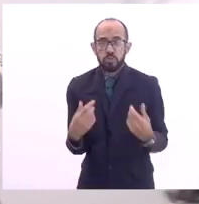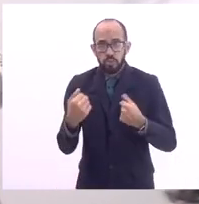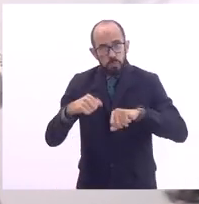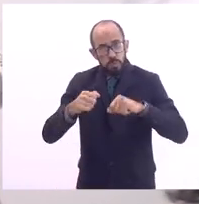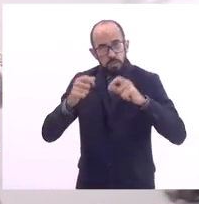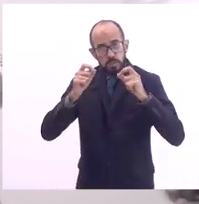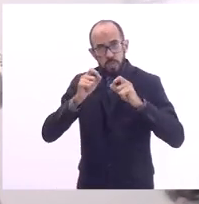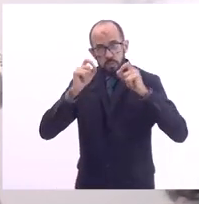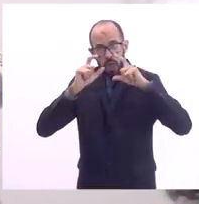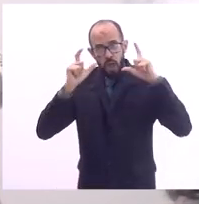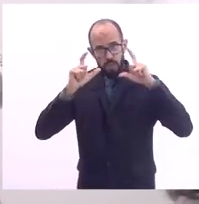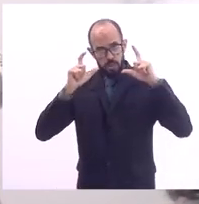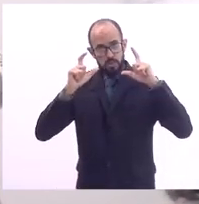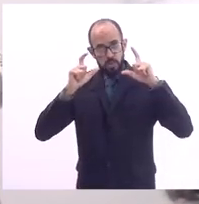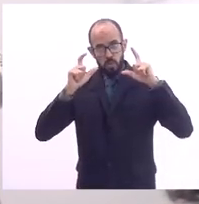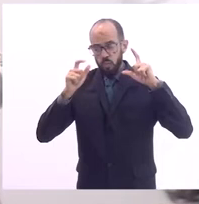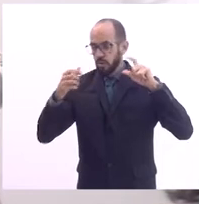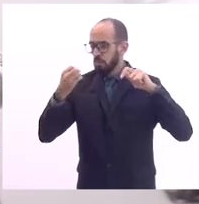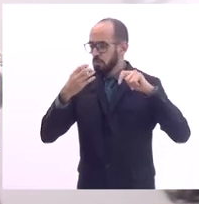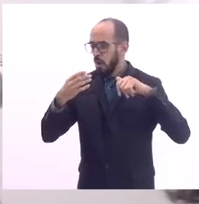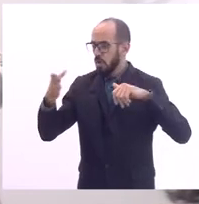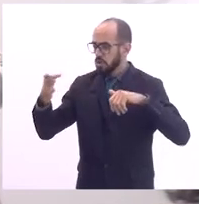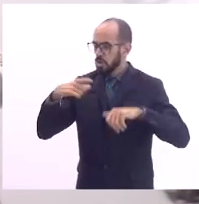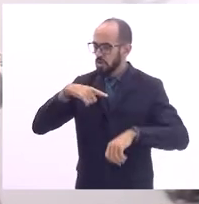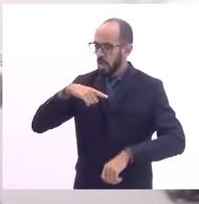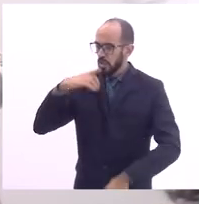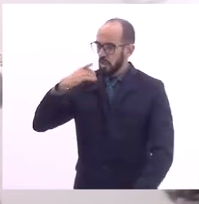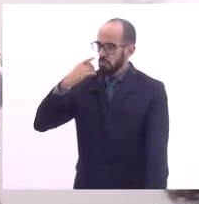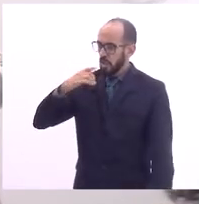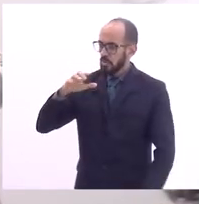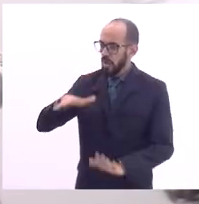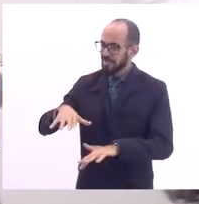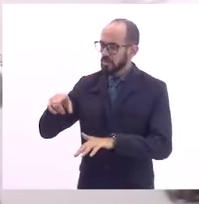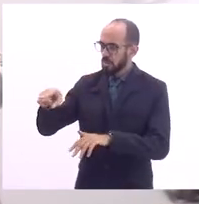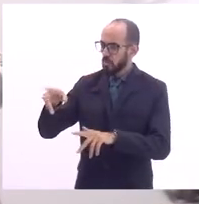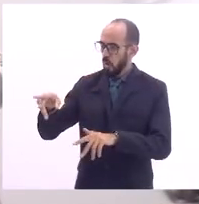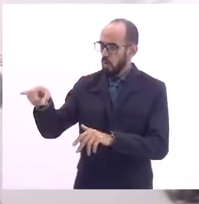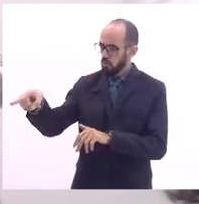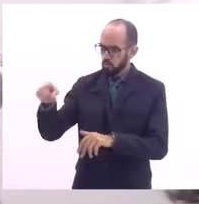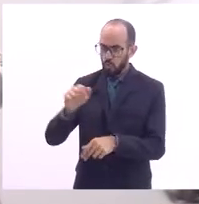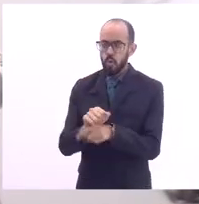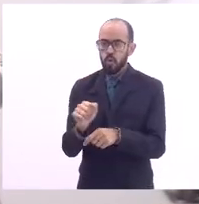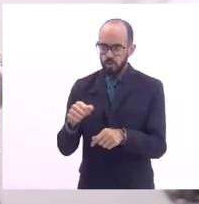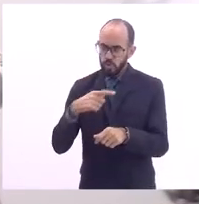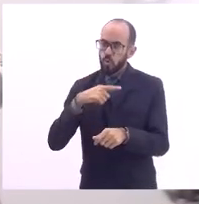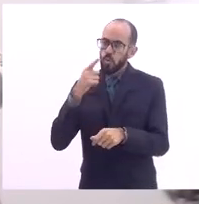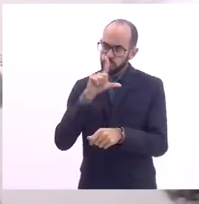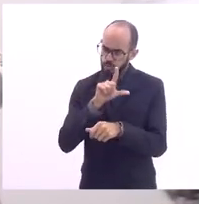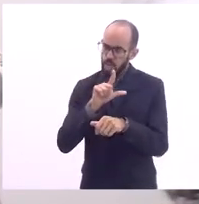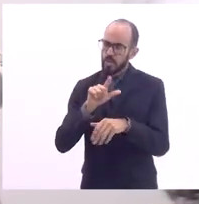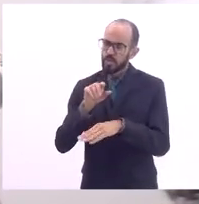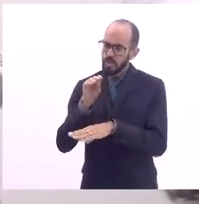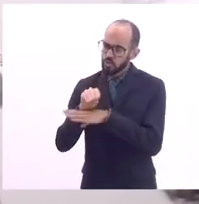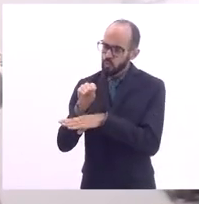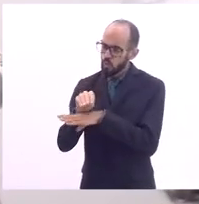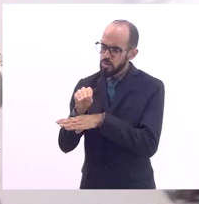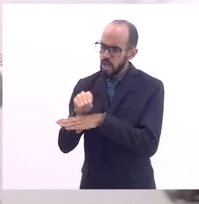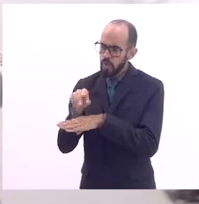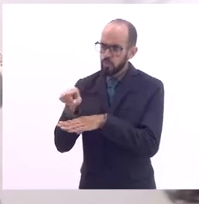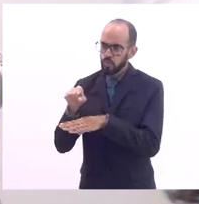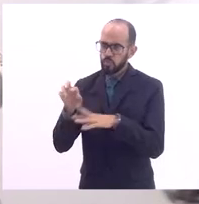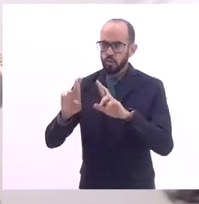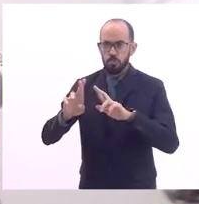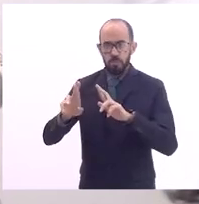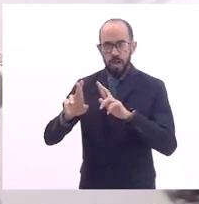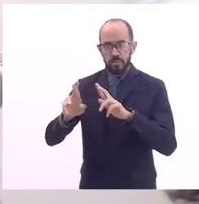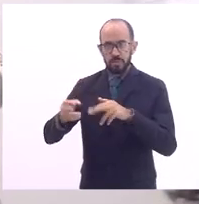temos deputados como Vossa Excelência que conseguem ter esse cuidado. Espero que em breve esteja de volta à LERJ,